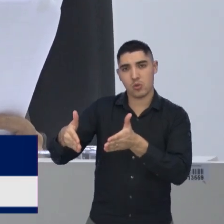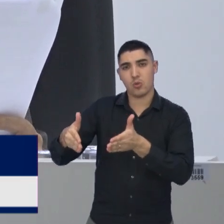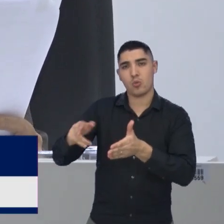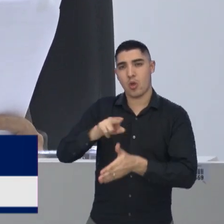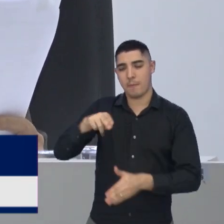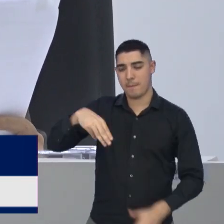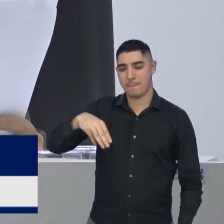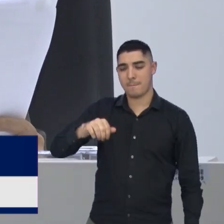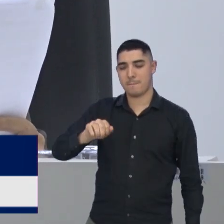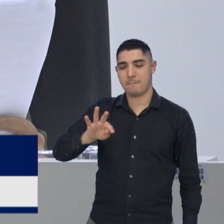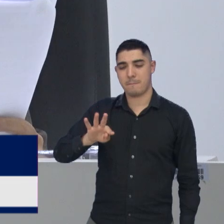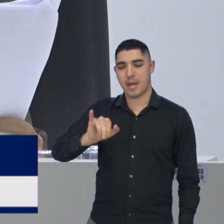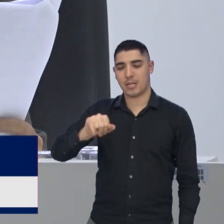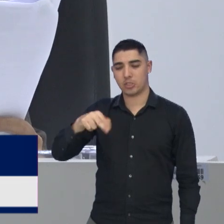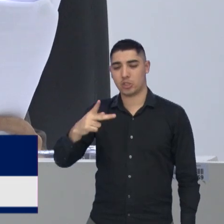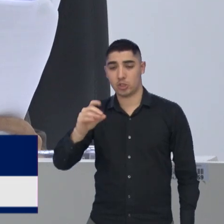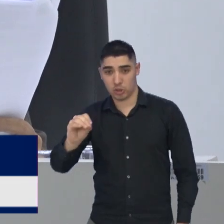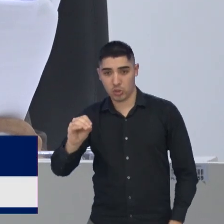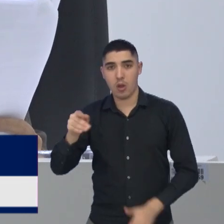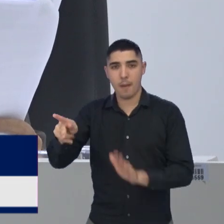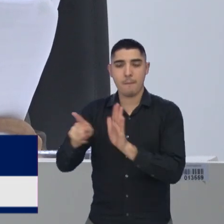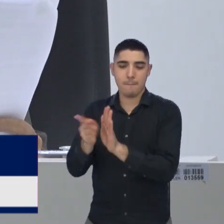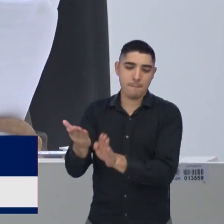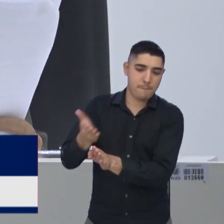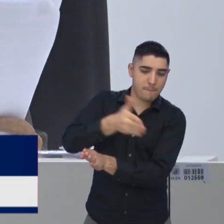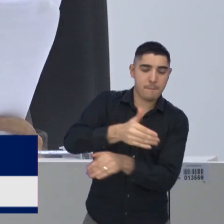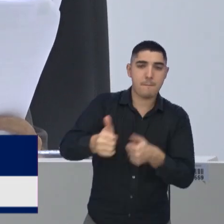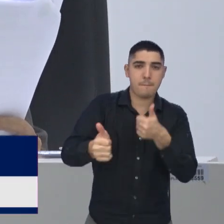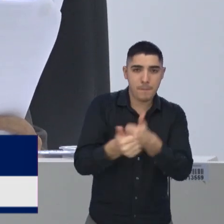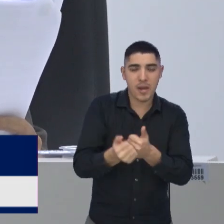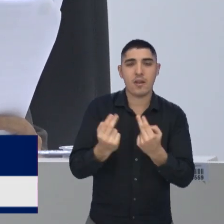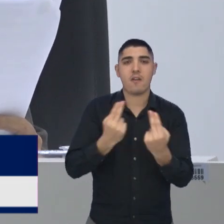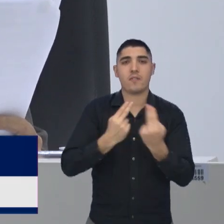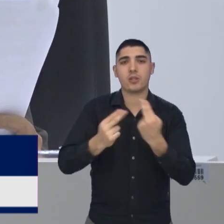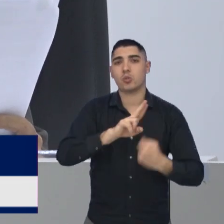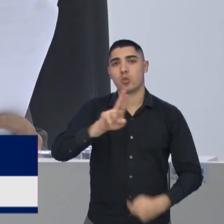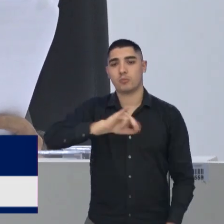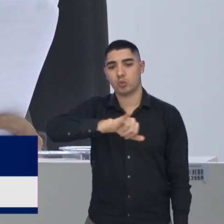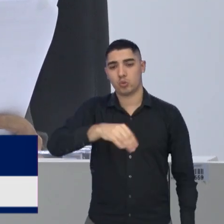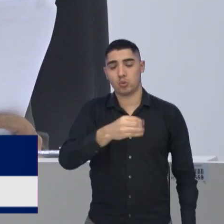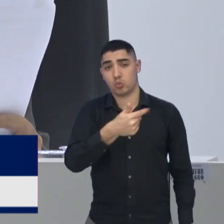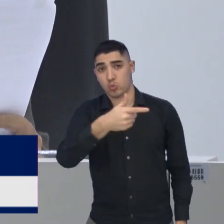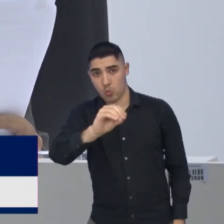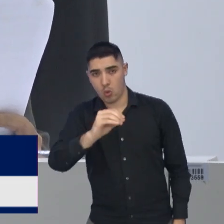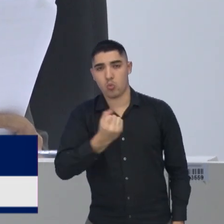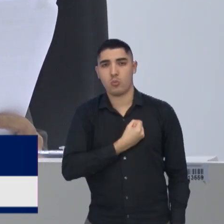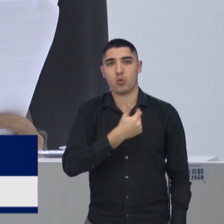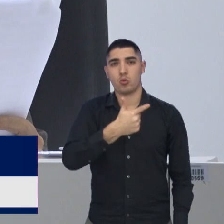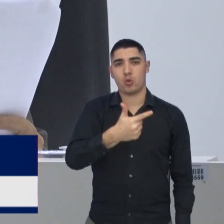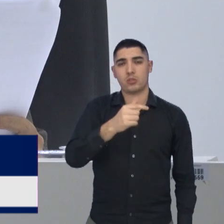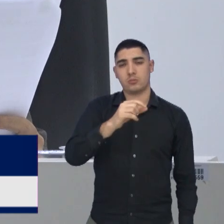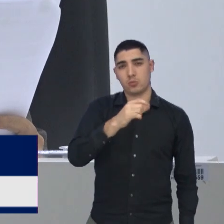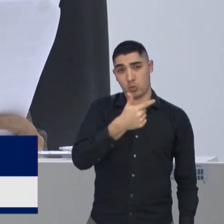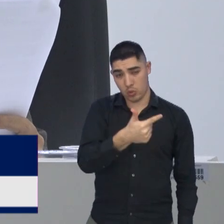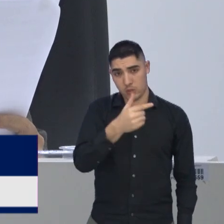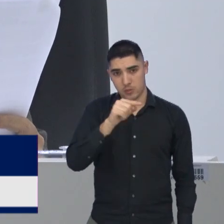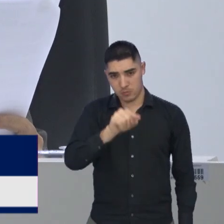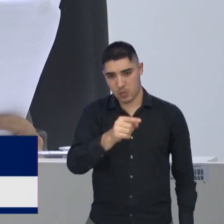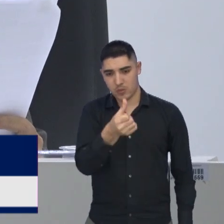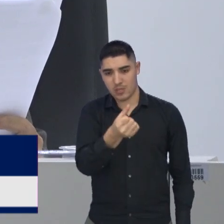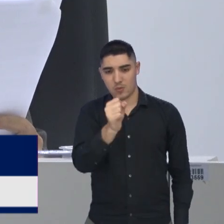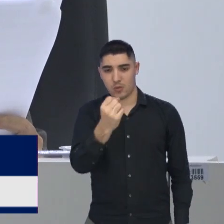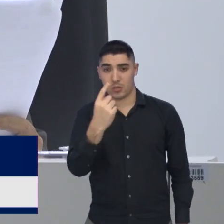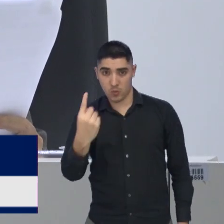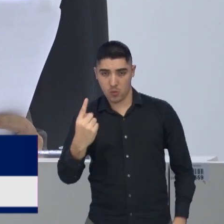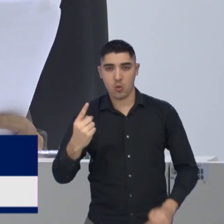Matinho, tendo acesso pela Avenida João Rodolfo Castelli, número 2681, do bairro